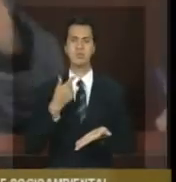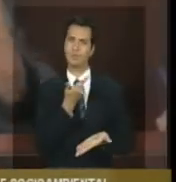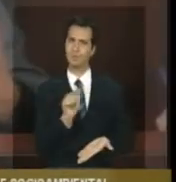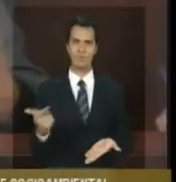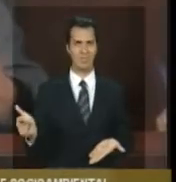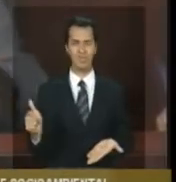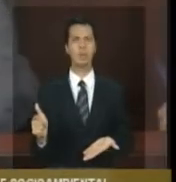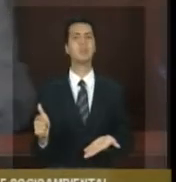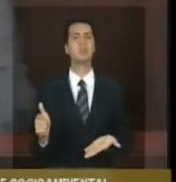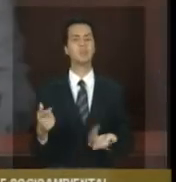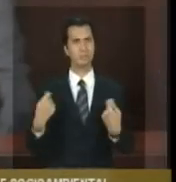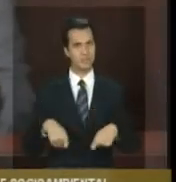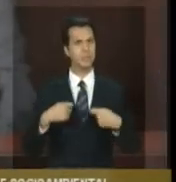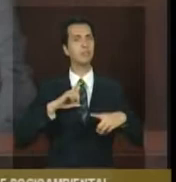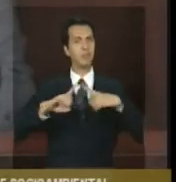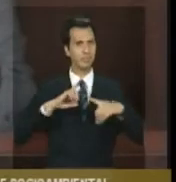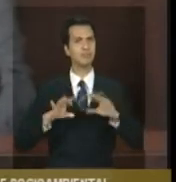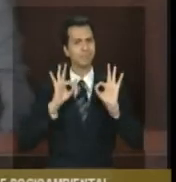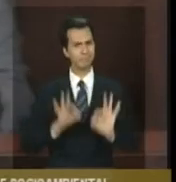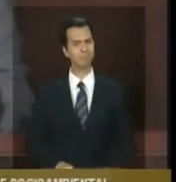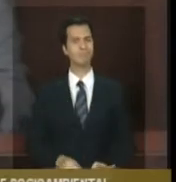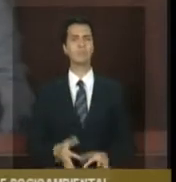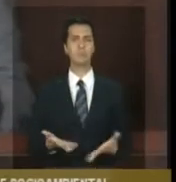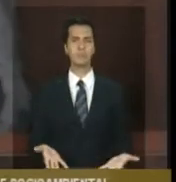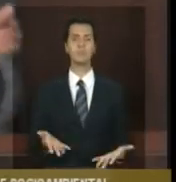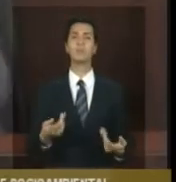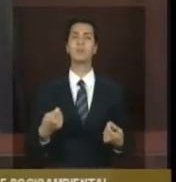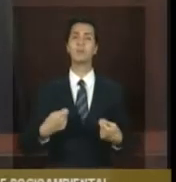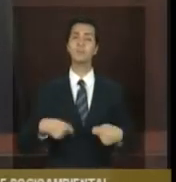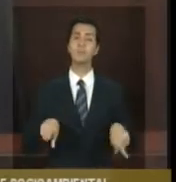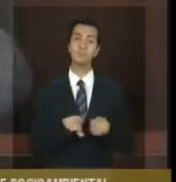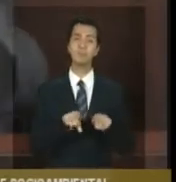É importante que tenha esse debate, que seja enriquecedor.